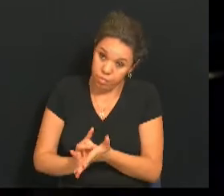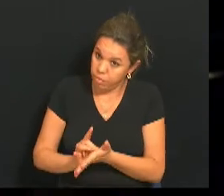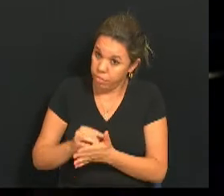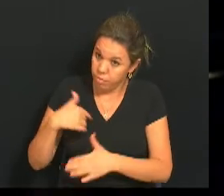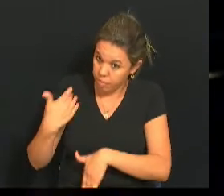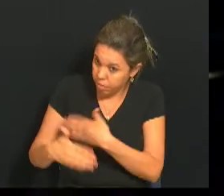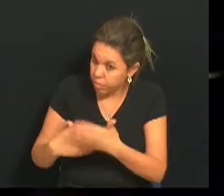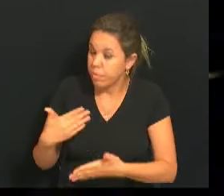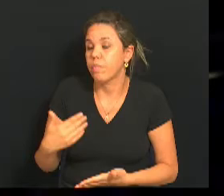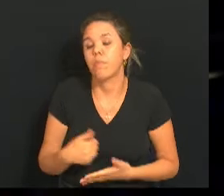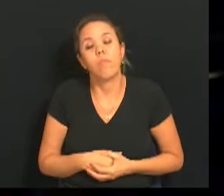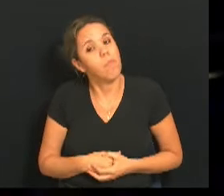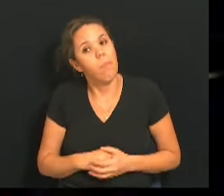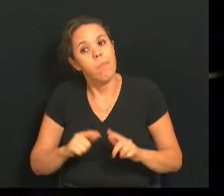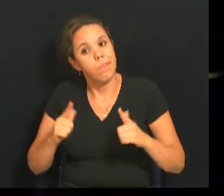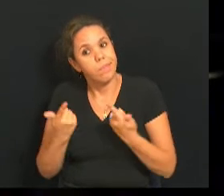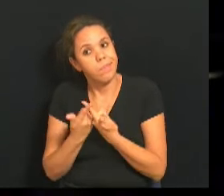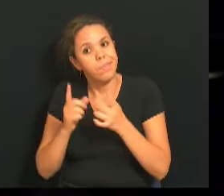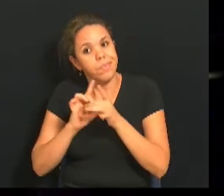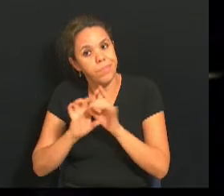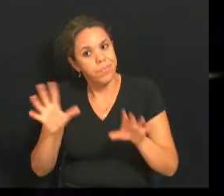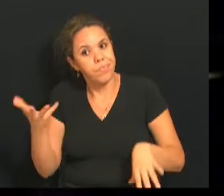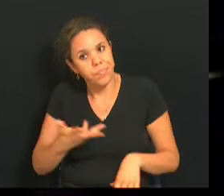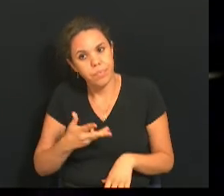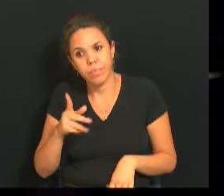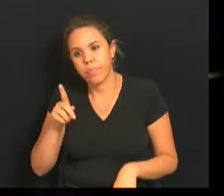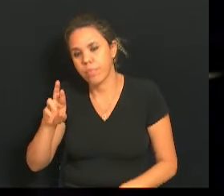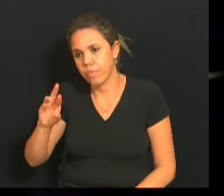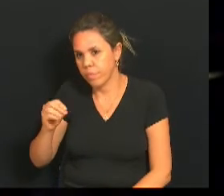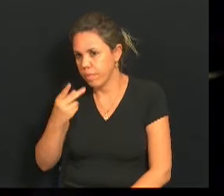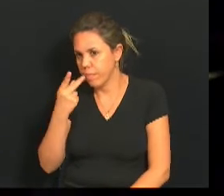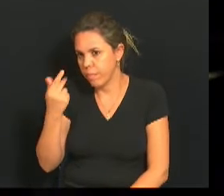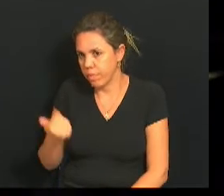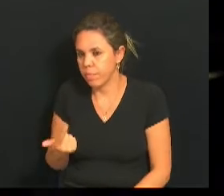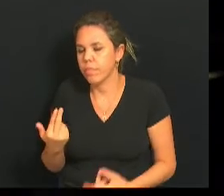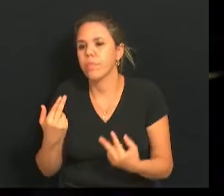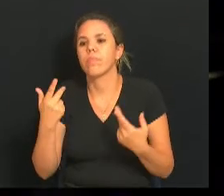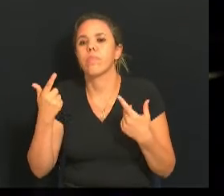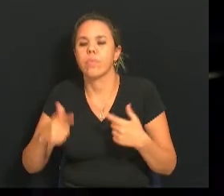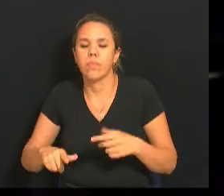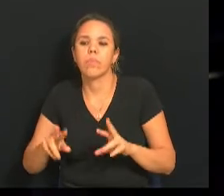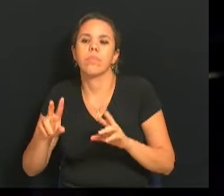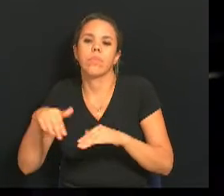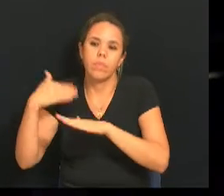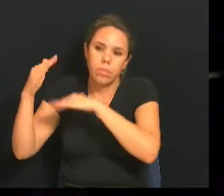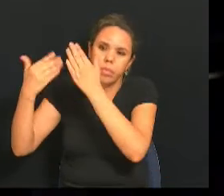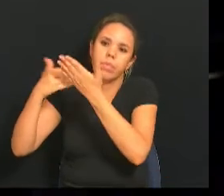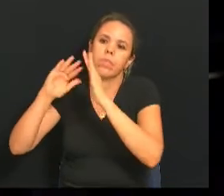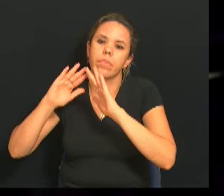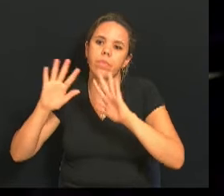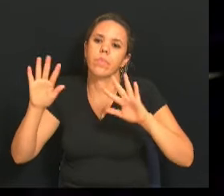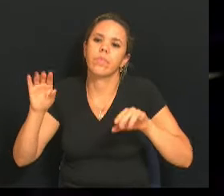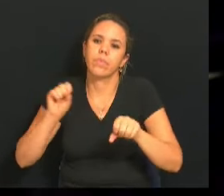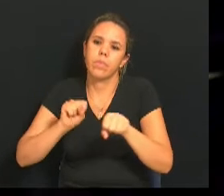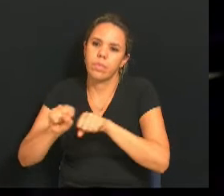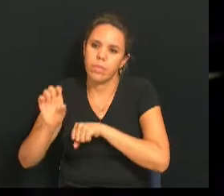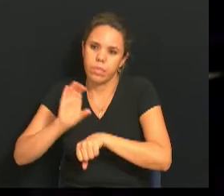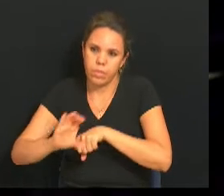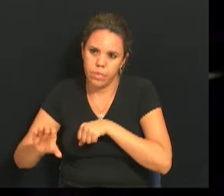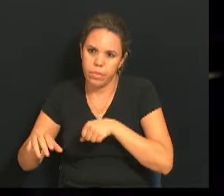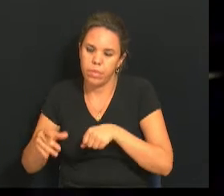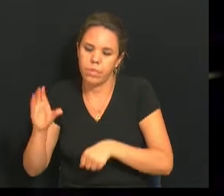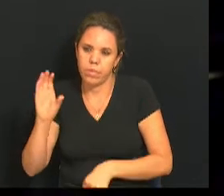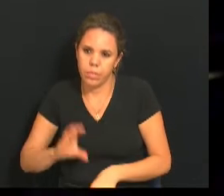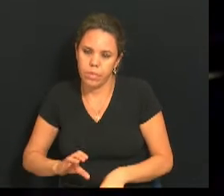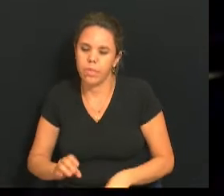de gestão democrática, e, como o Pedro bem disse, que remete para além da escola para a formação de um cidadão